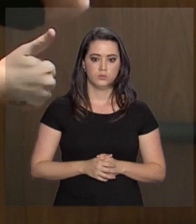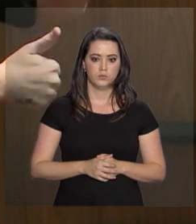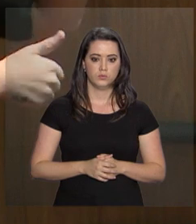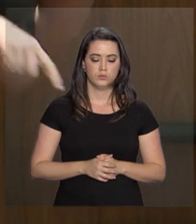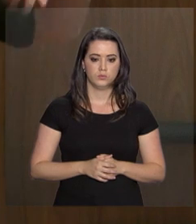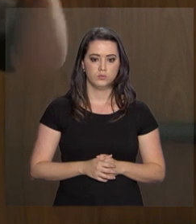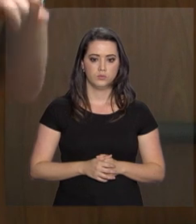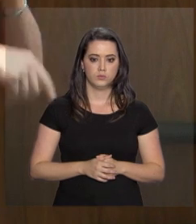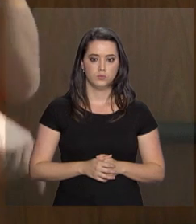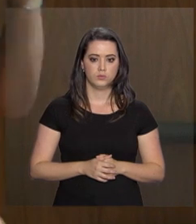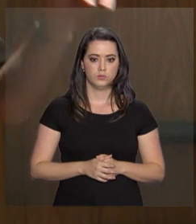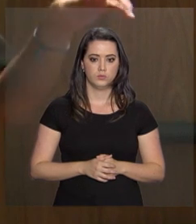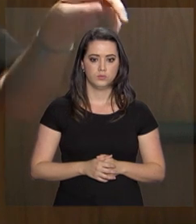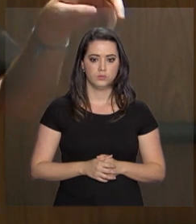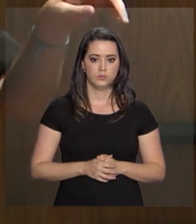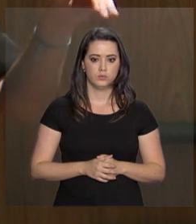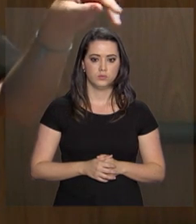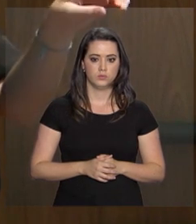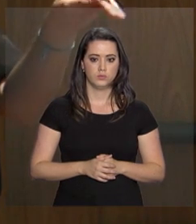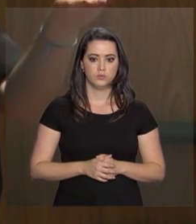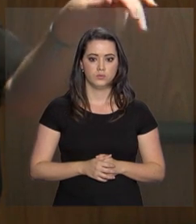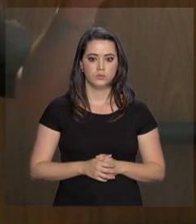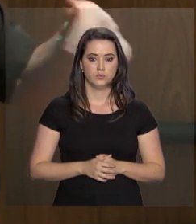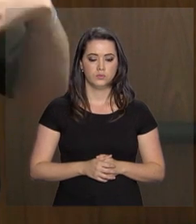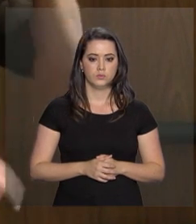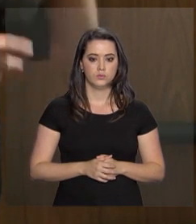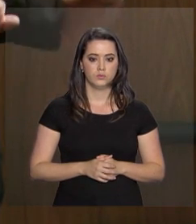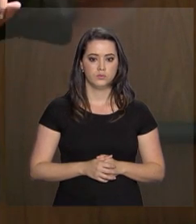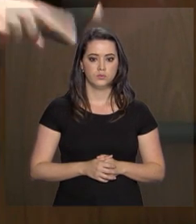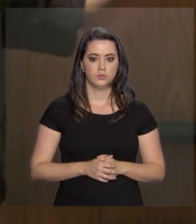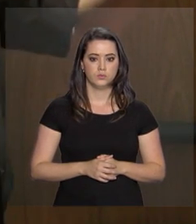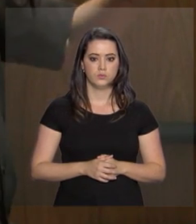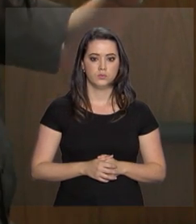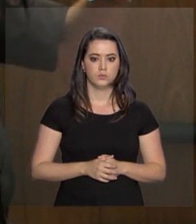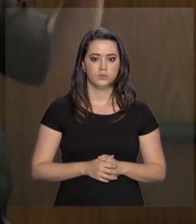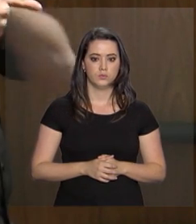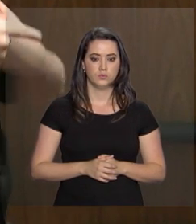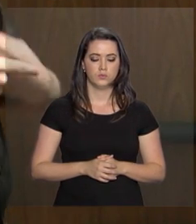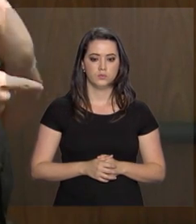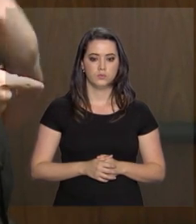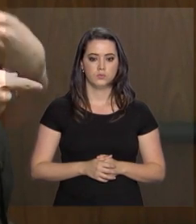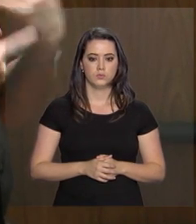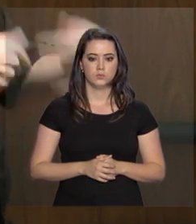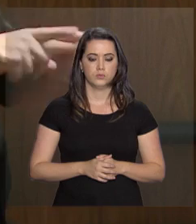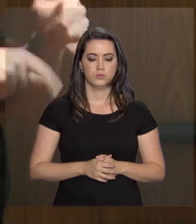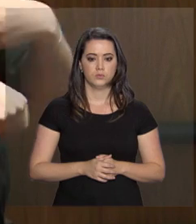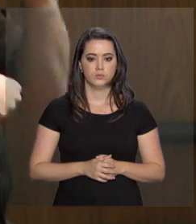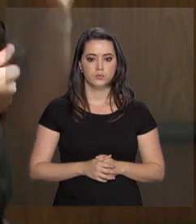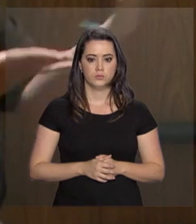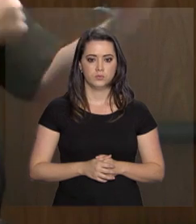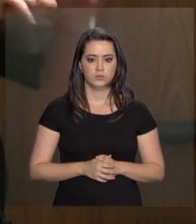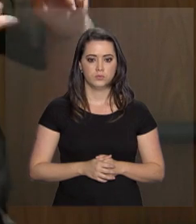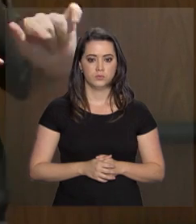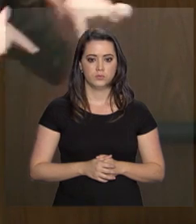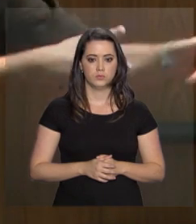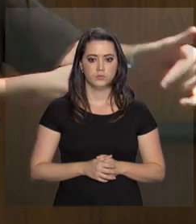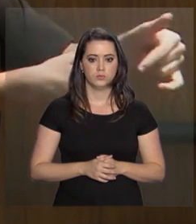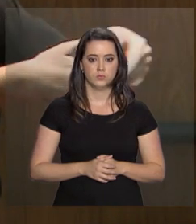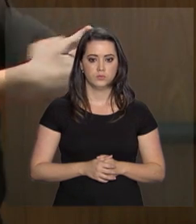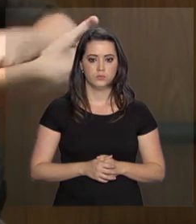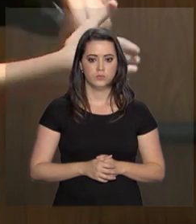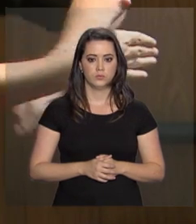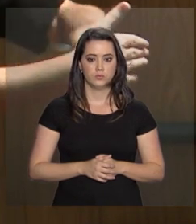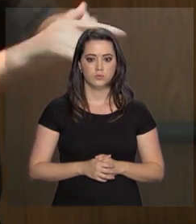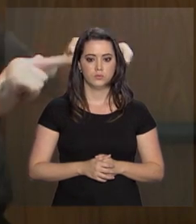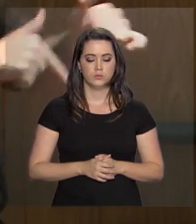é o primeiro e maior desafio a ser enfrentado. É o primeiro e maior desafio a ser enfrentado.